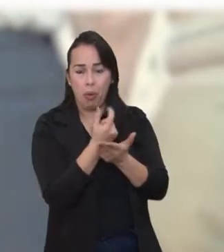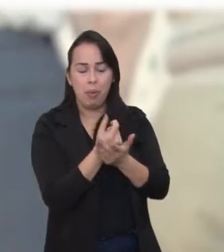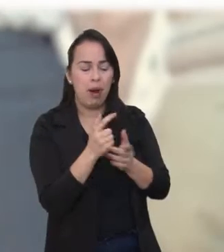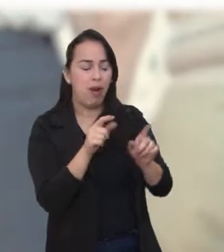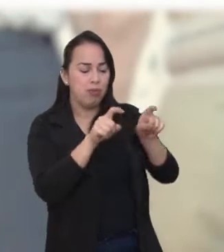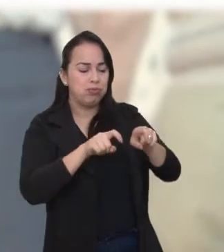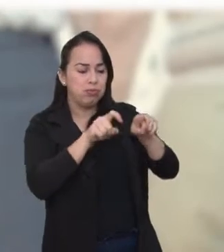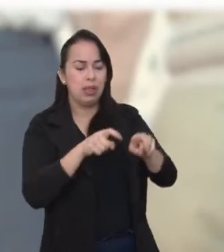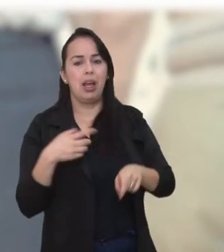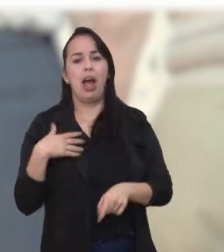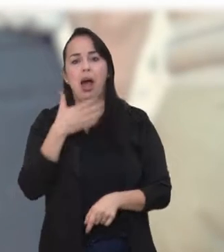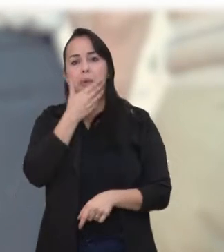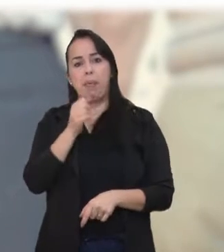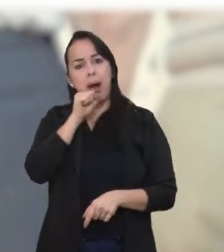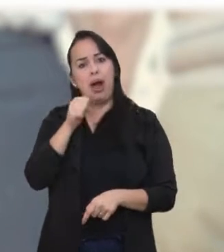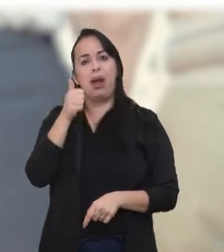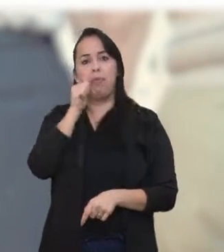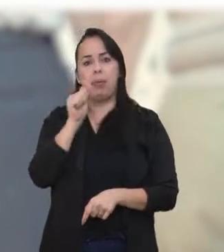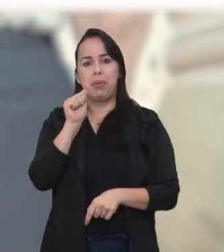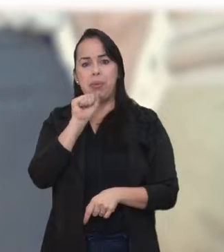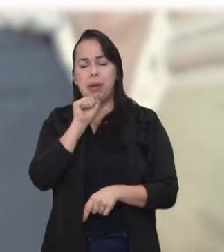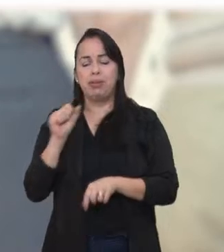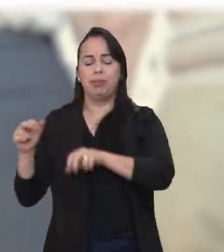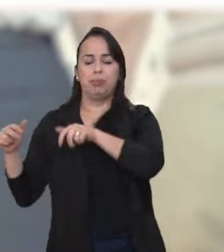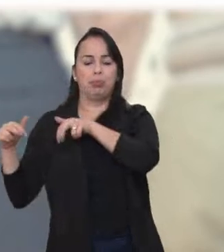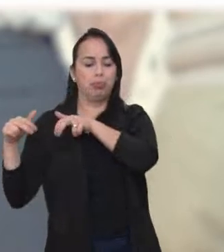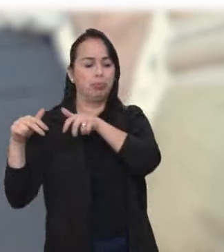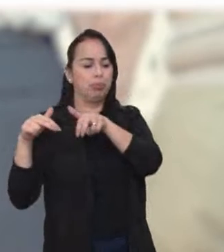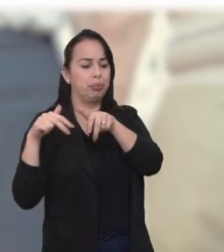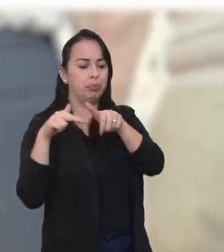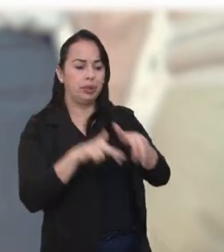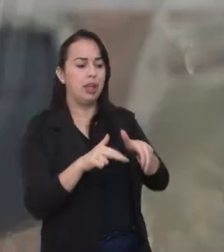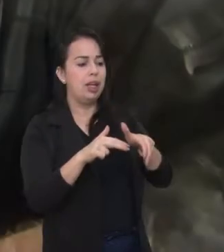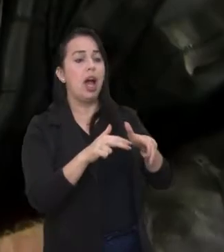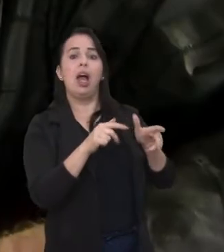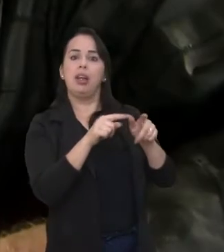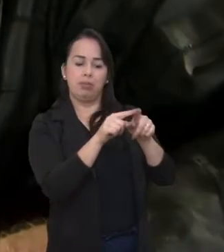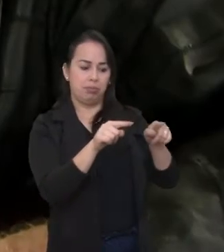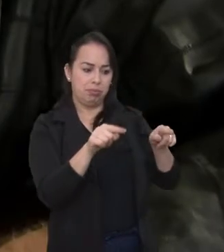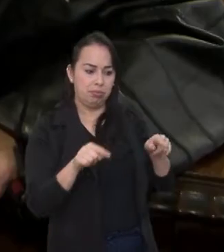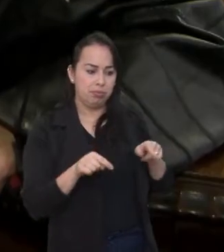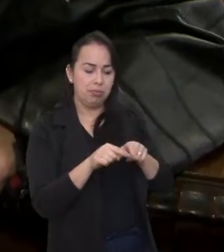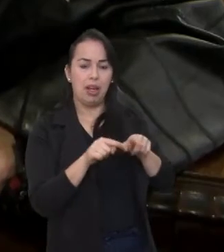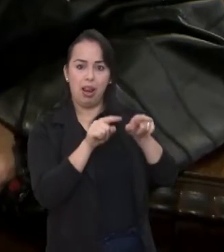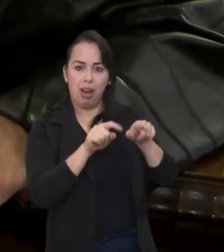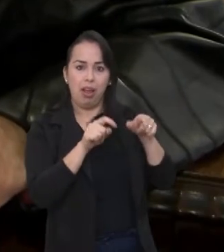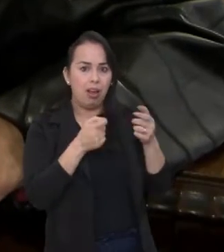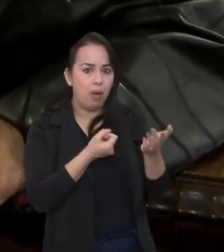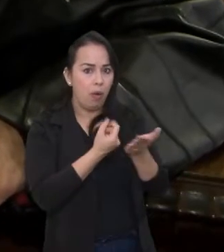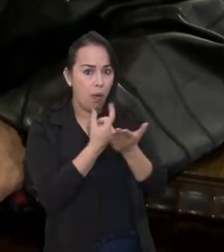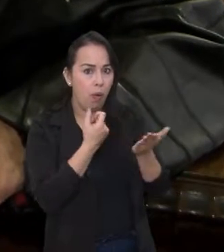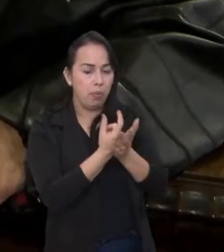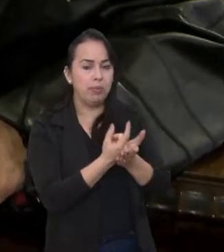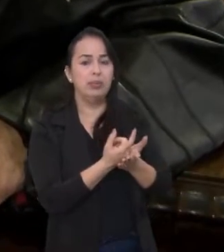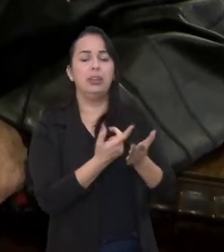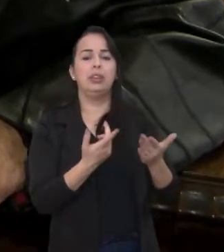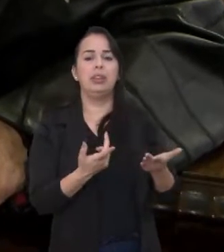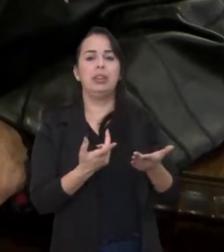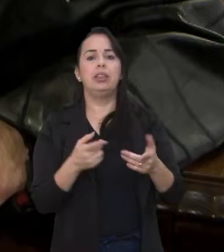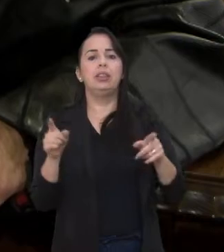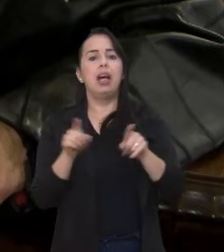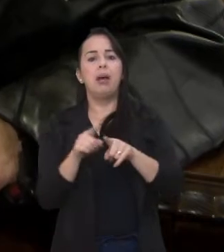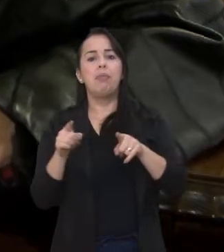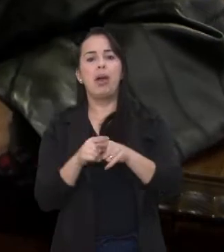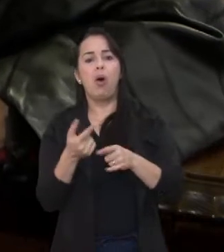pai e minha mãe vieram junto do carro, chegamos aqui e compramos o lote. E quem comprou